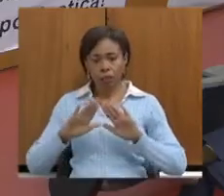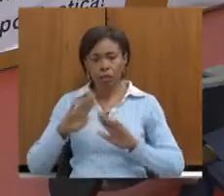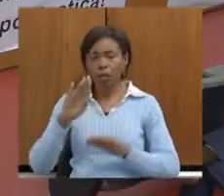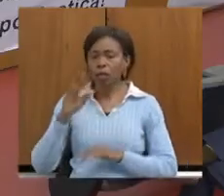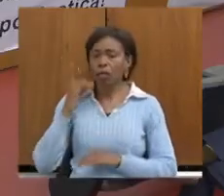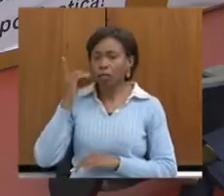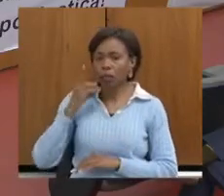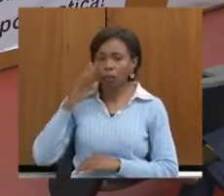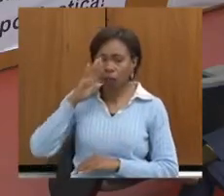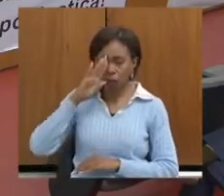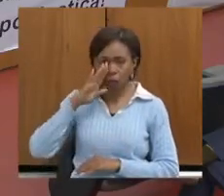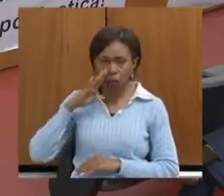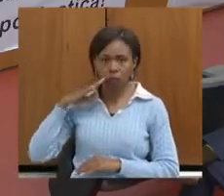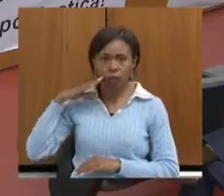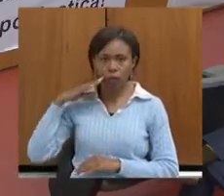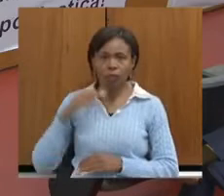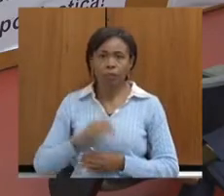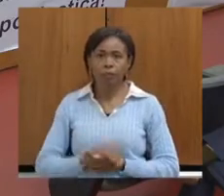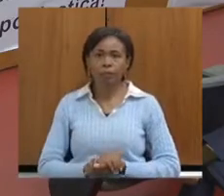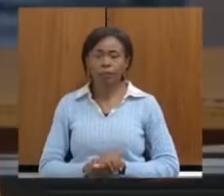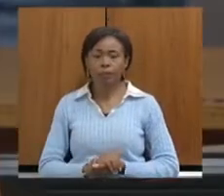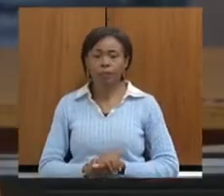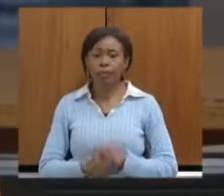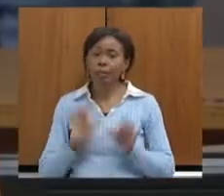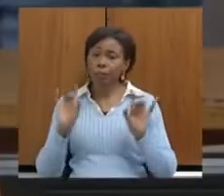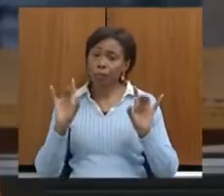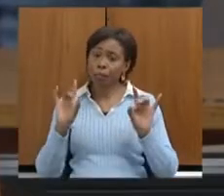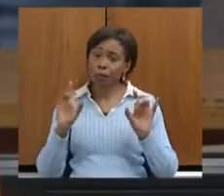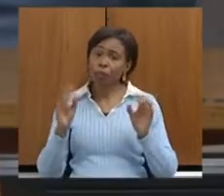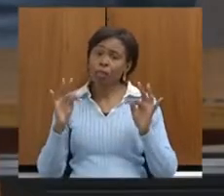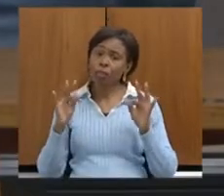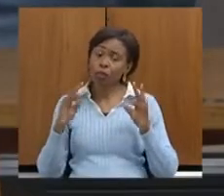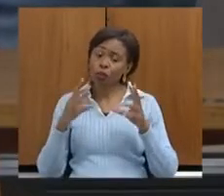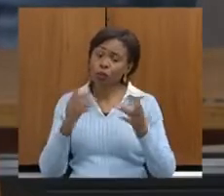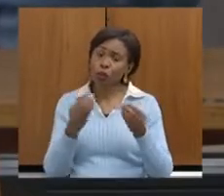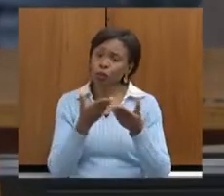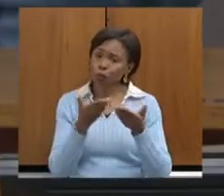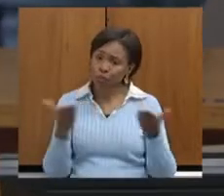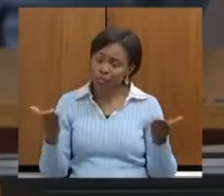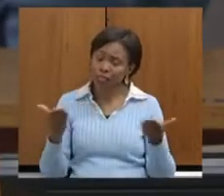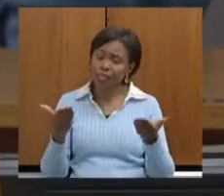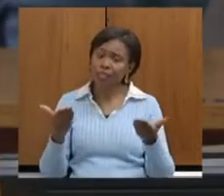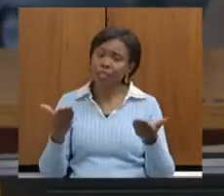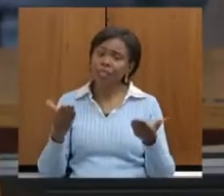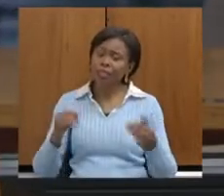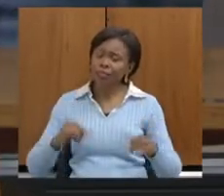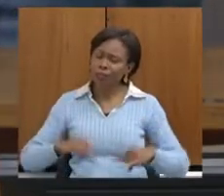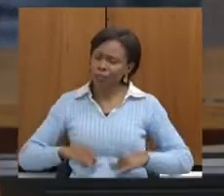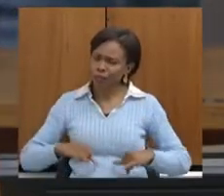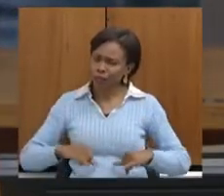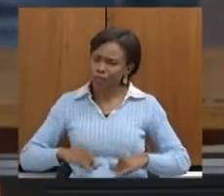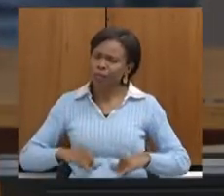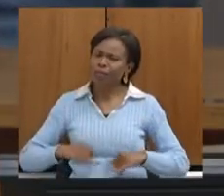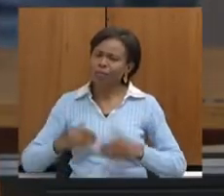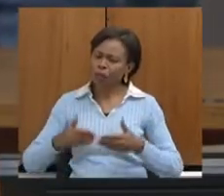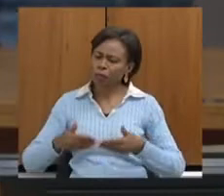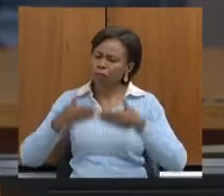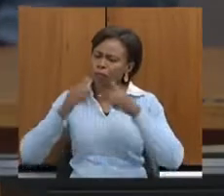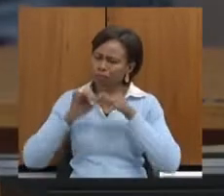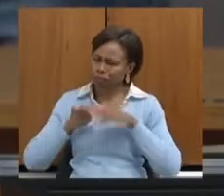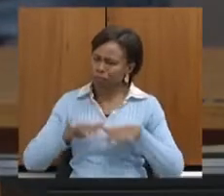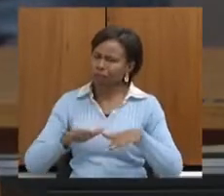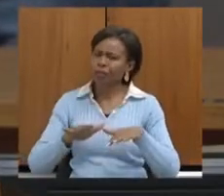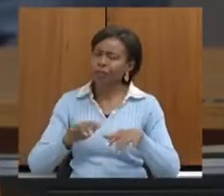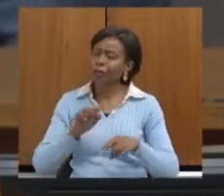assembleia a Beatriz e agradecemos especialmente a todos os atingidas e atingidos que